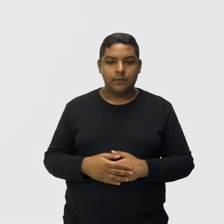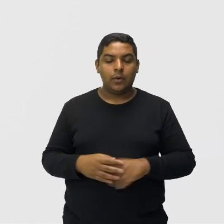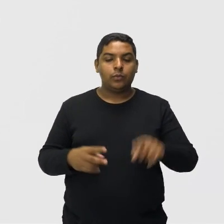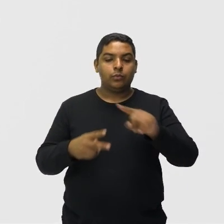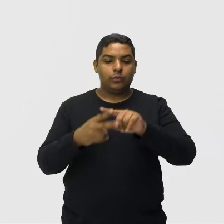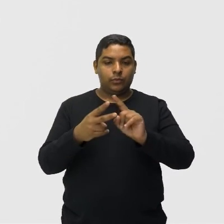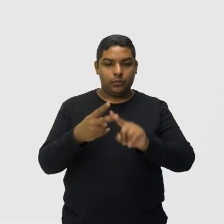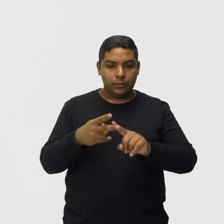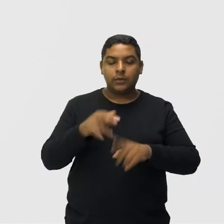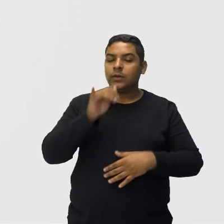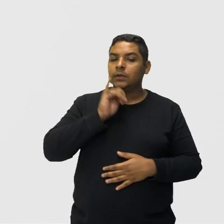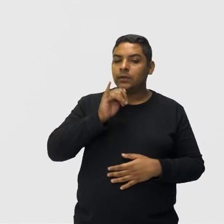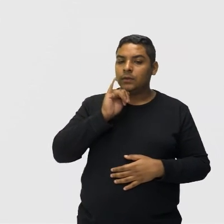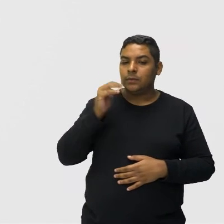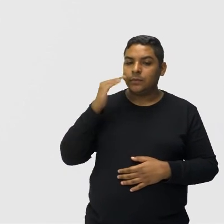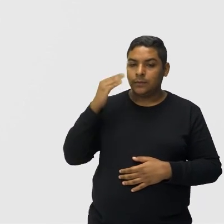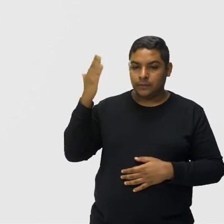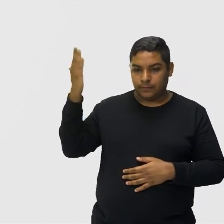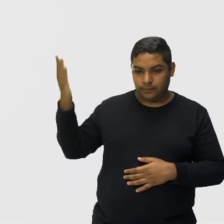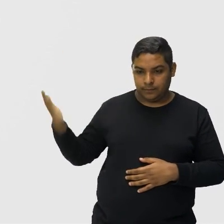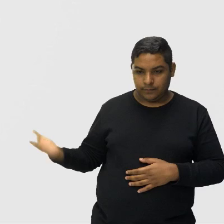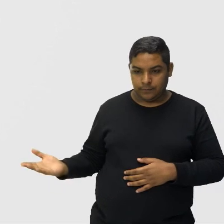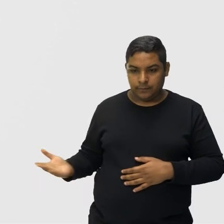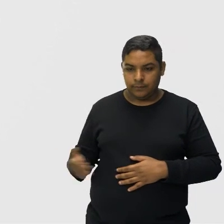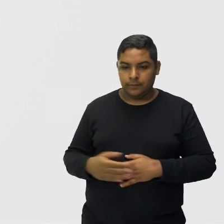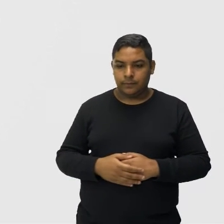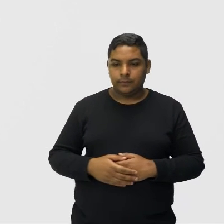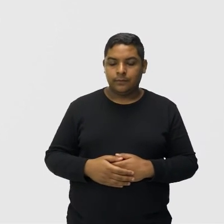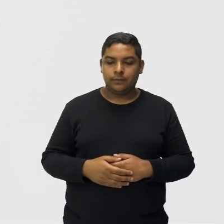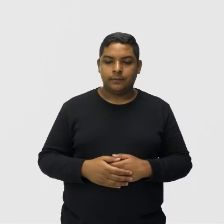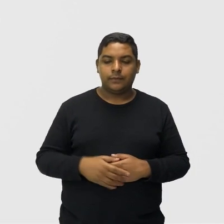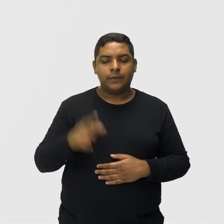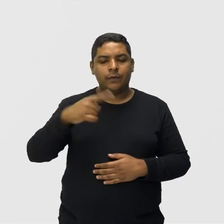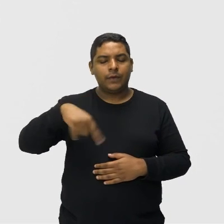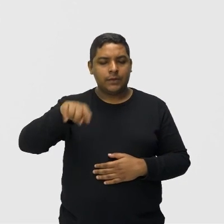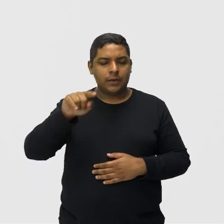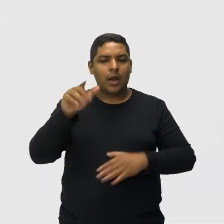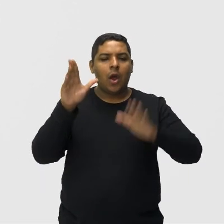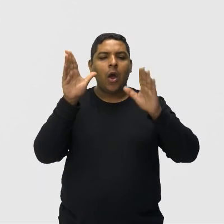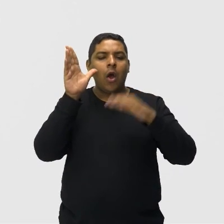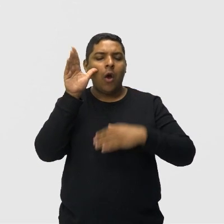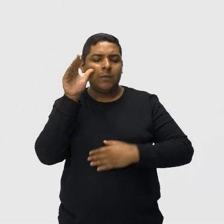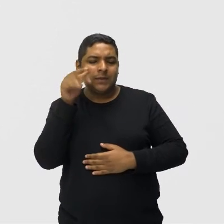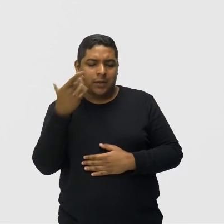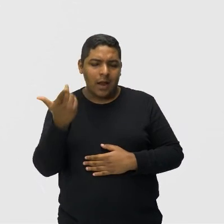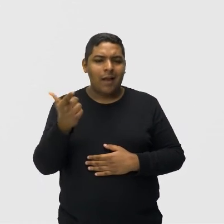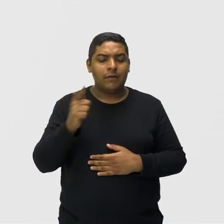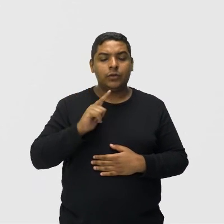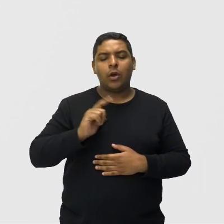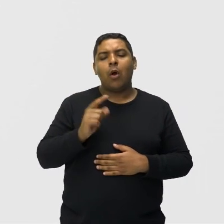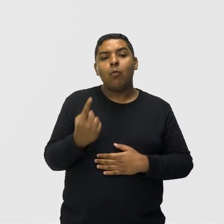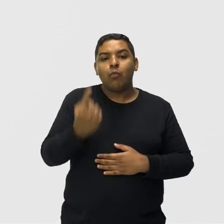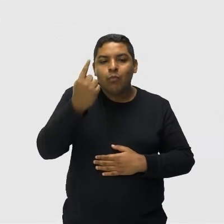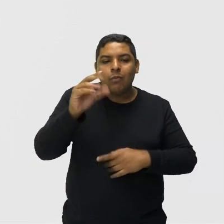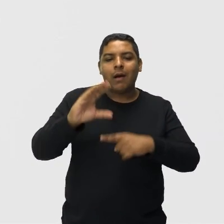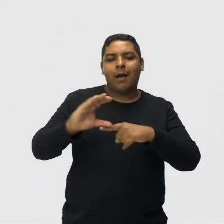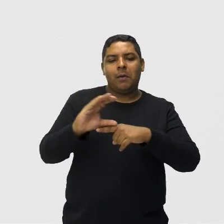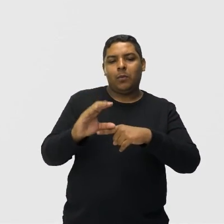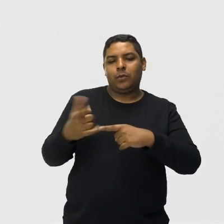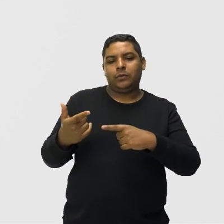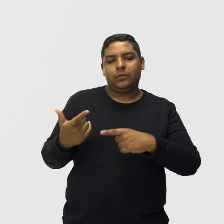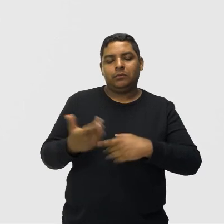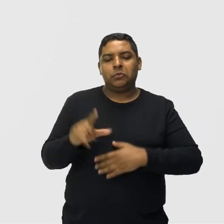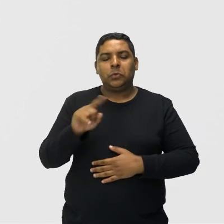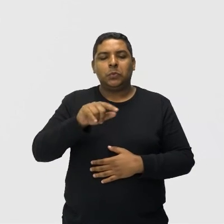dois compostos da questão 1. Então, você observa que aqui só tem um carbono. Gente, não tem o que fazer, não tem muito o